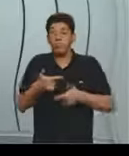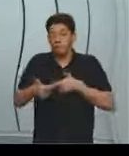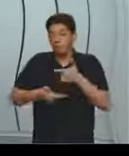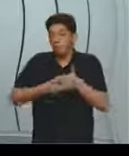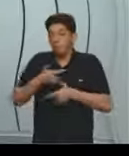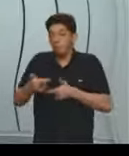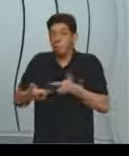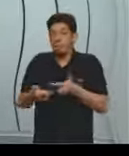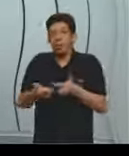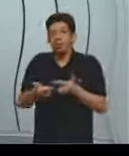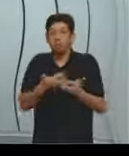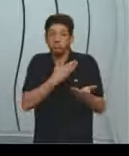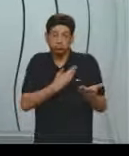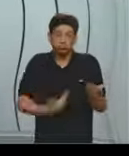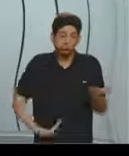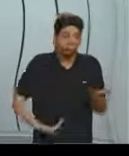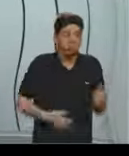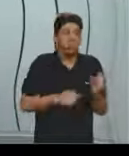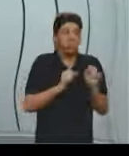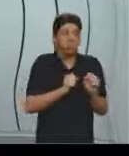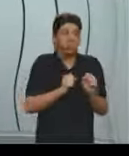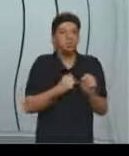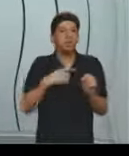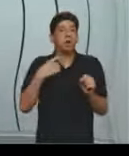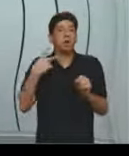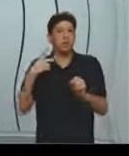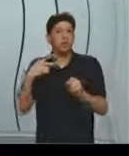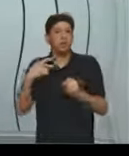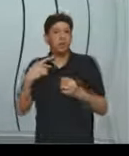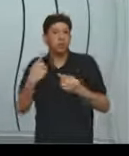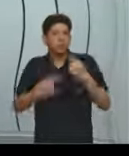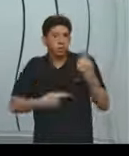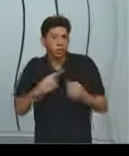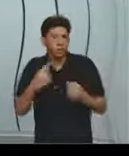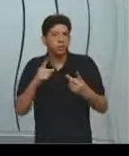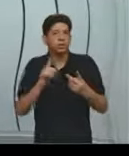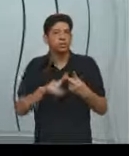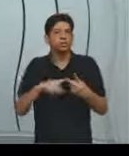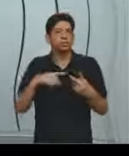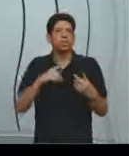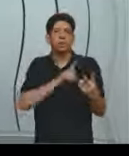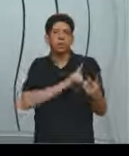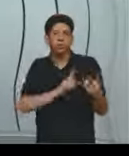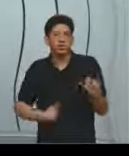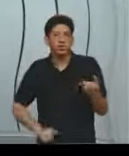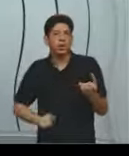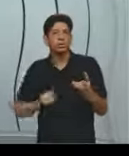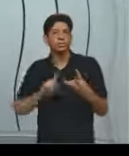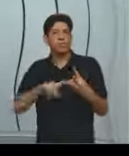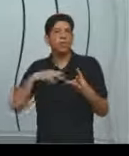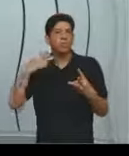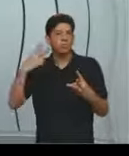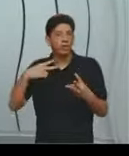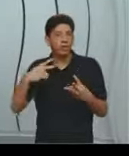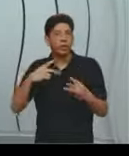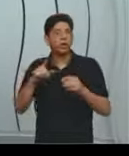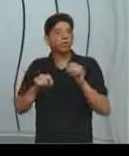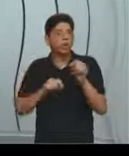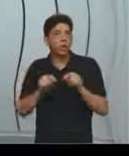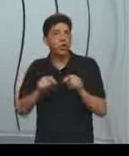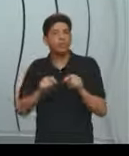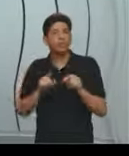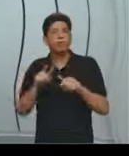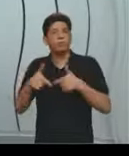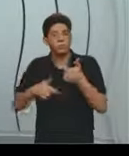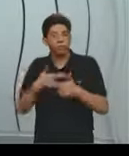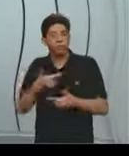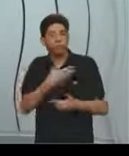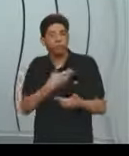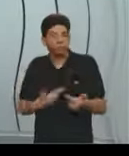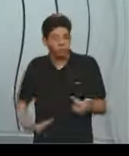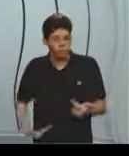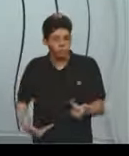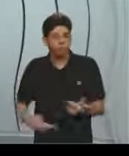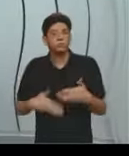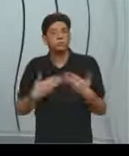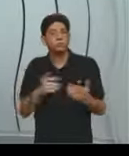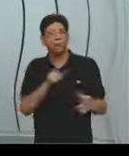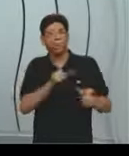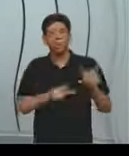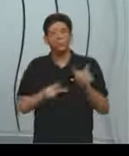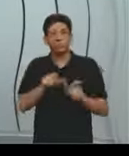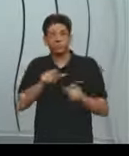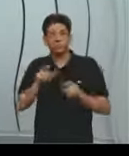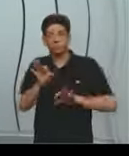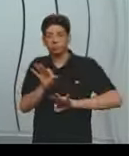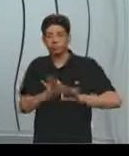geral o político Vereador o governador Prefeito ele tem que ter essa noção que ele um servidor público e aí o que acontece as pessoas